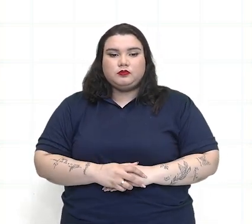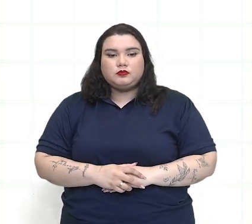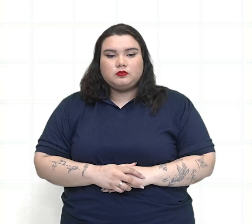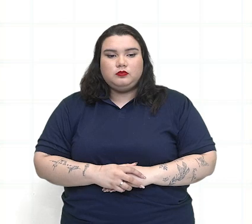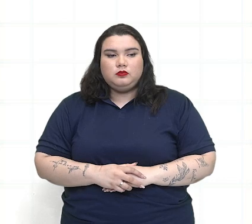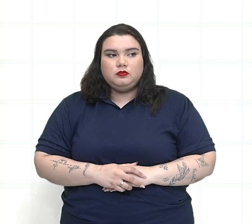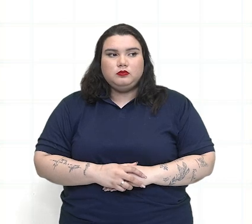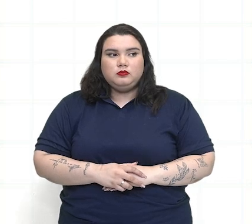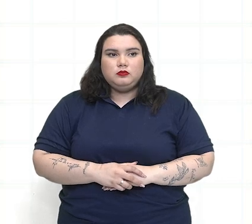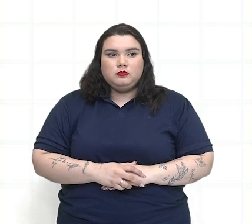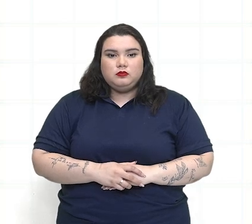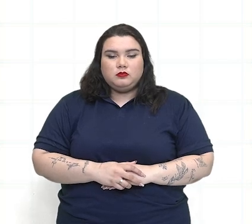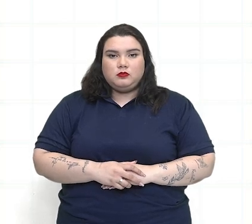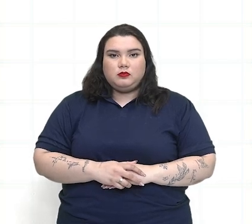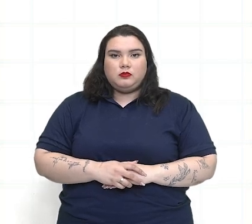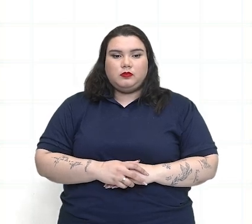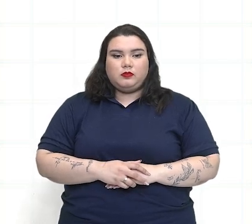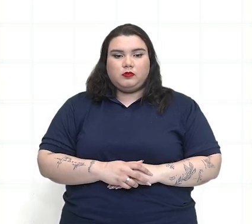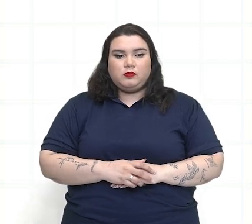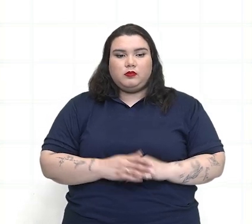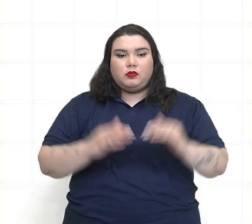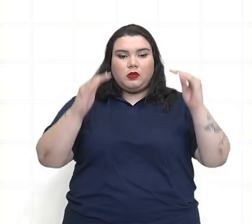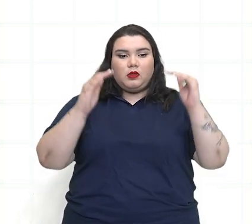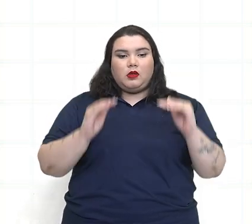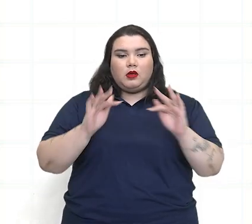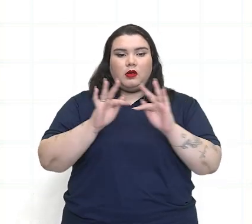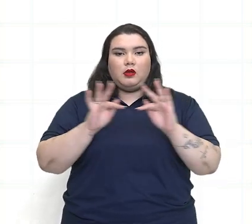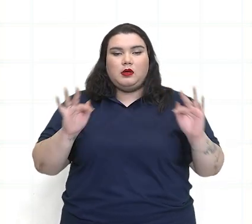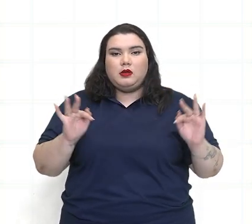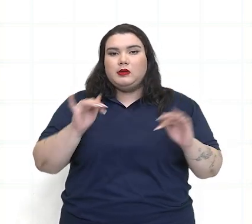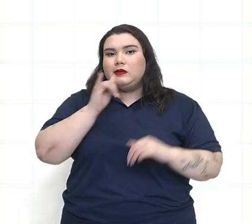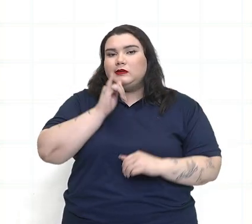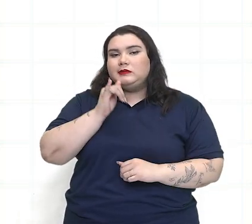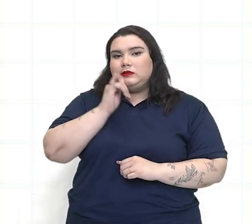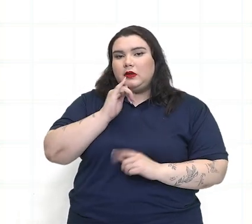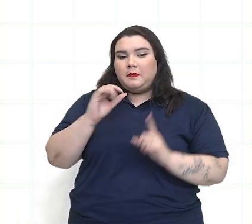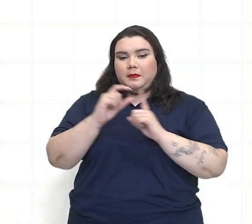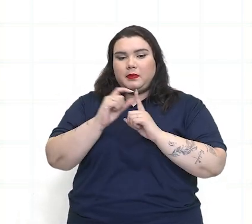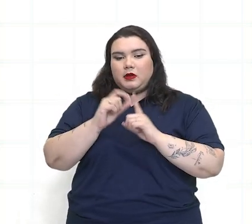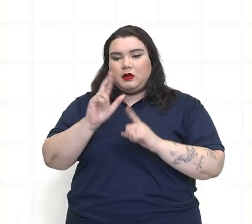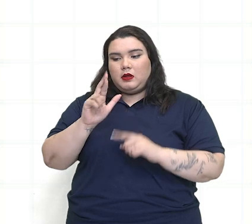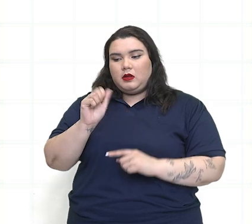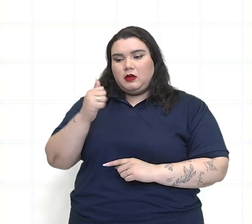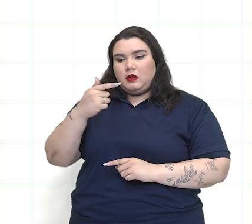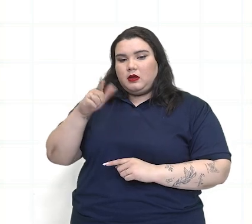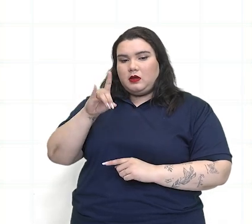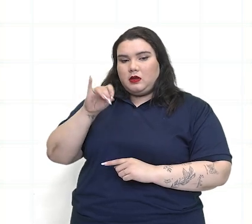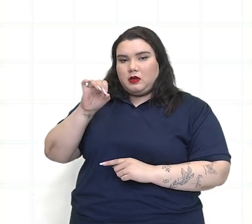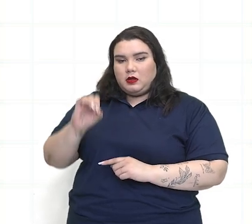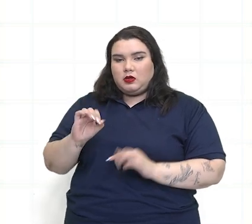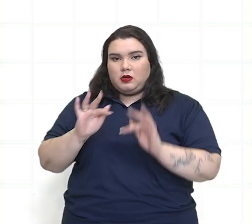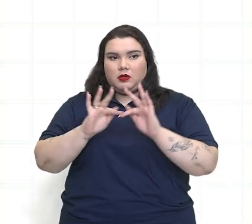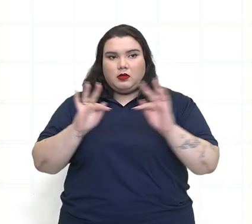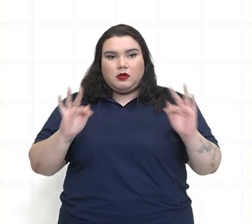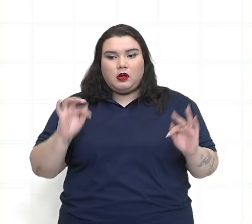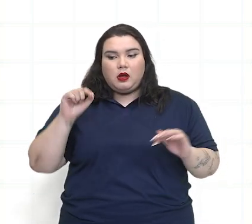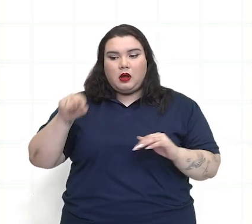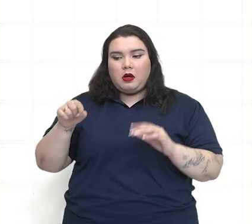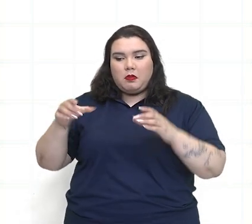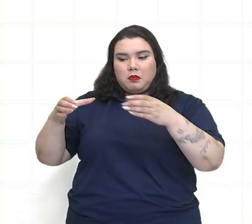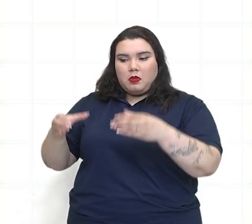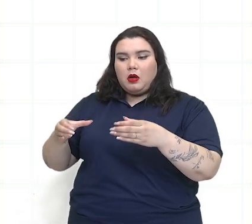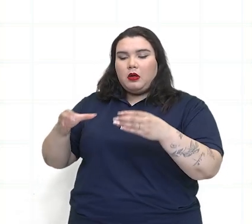bem. Vamos ver o exemplo da palavra rádio agora na frase. O rádio ficou mudo.